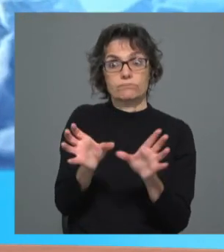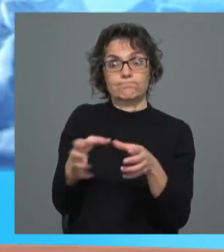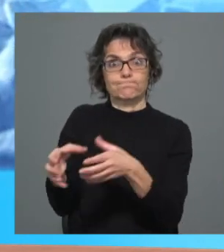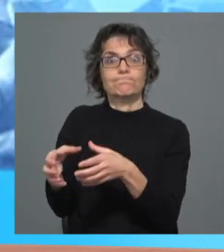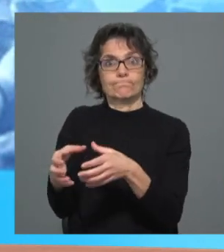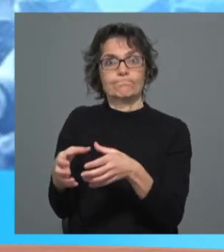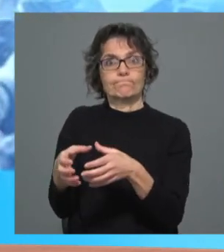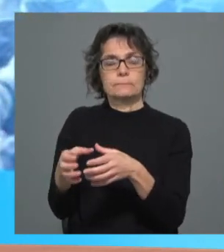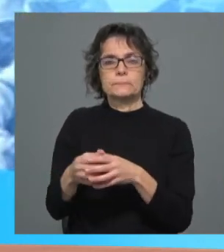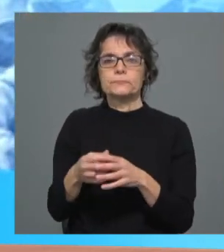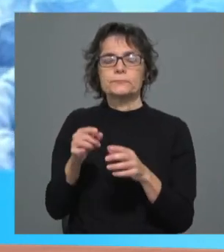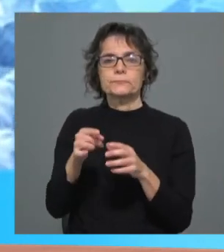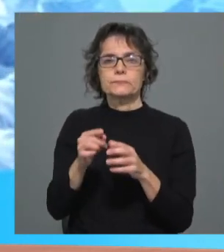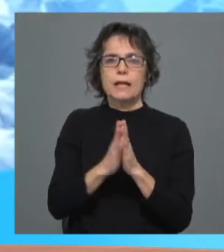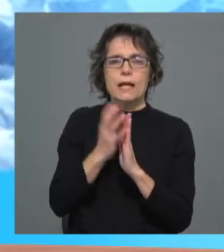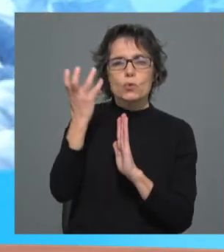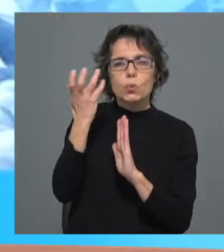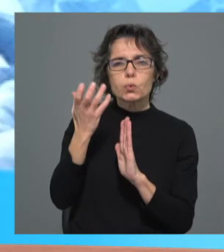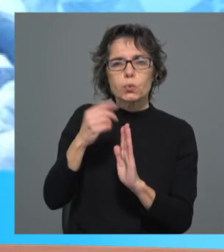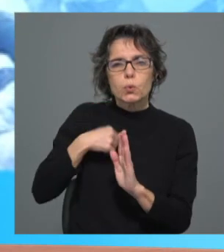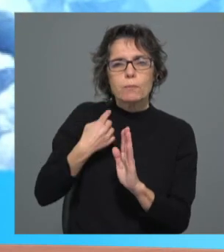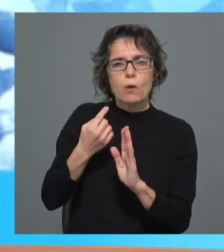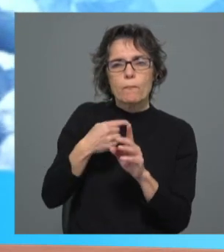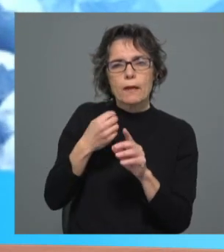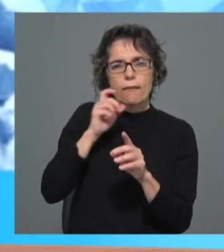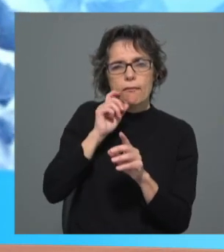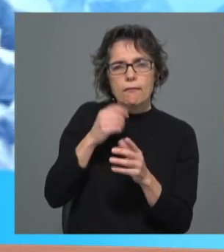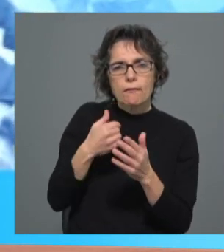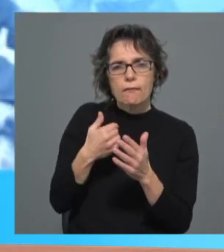sua etnia. E isto também